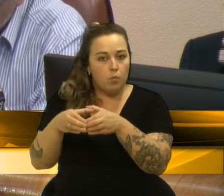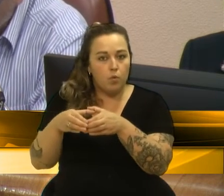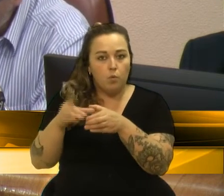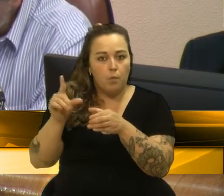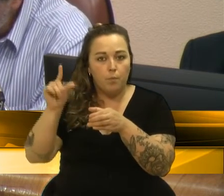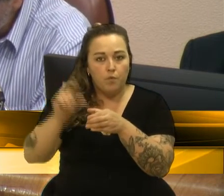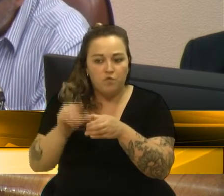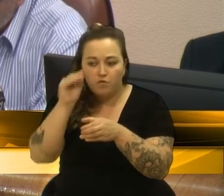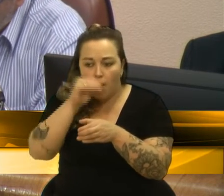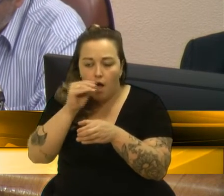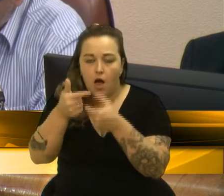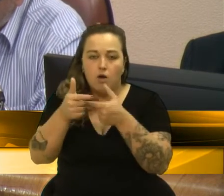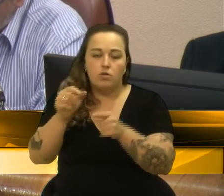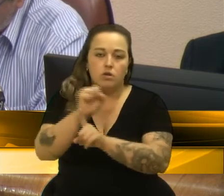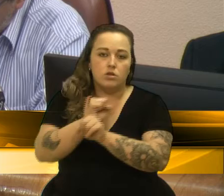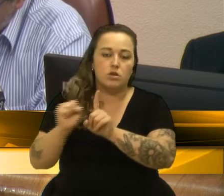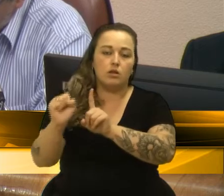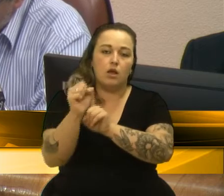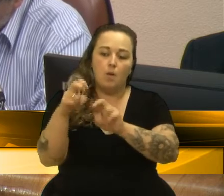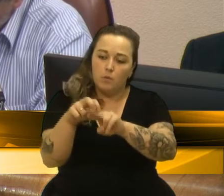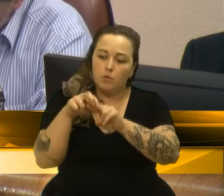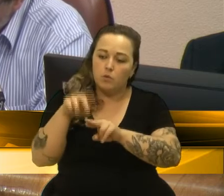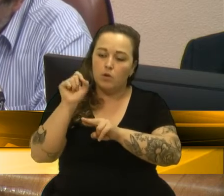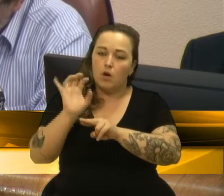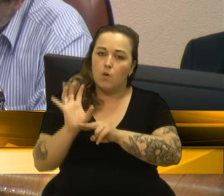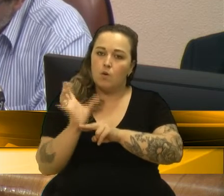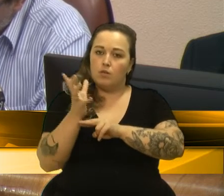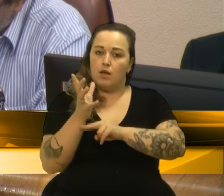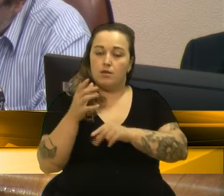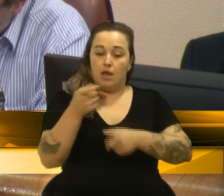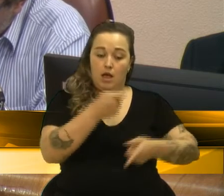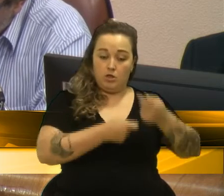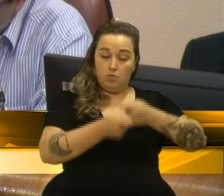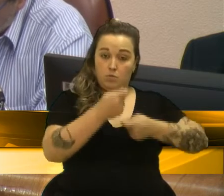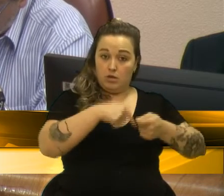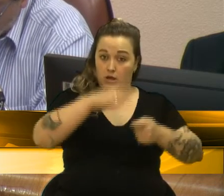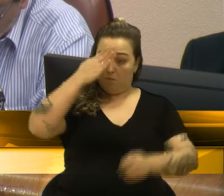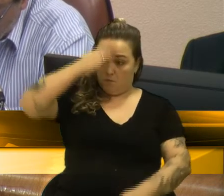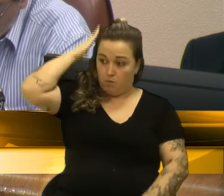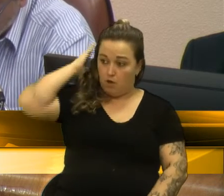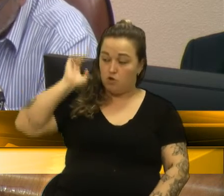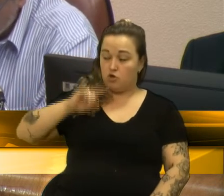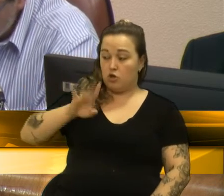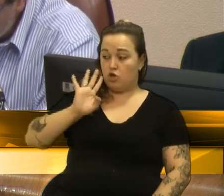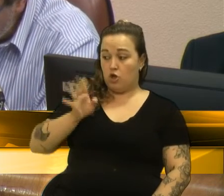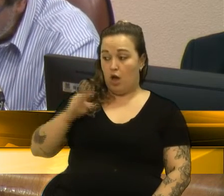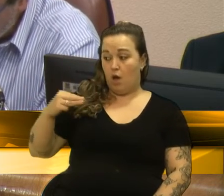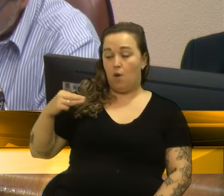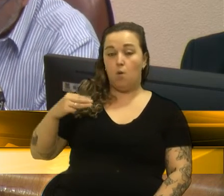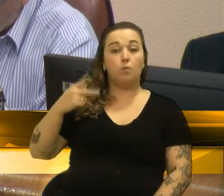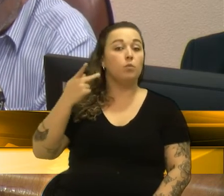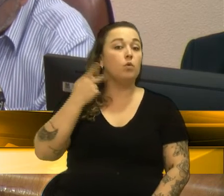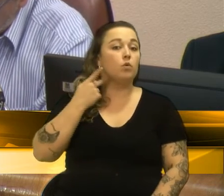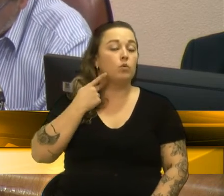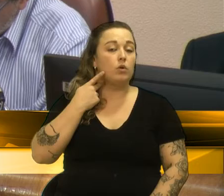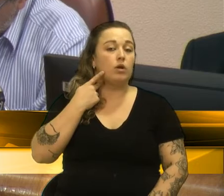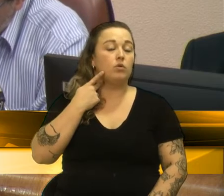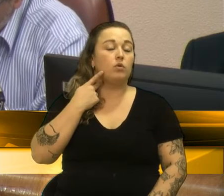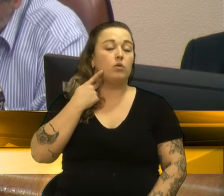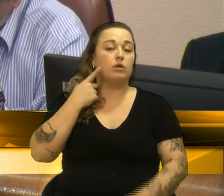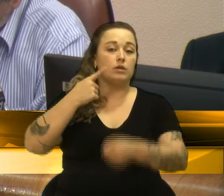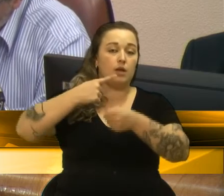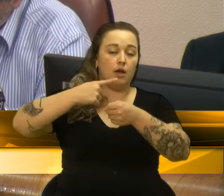ação, tornou-se conhecimento de que a administração foi alertada por procurador do município a respeito